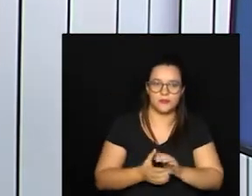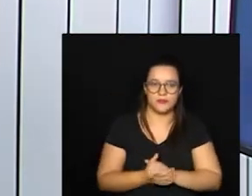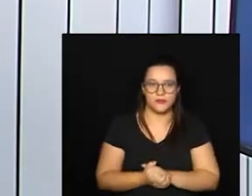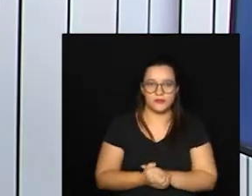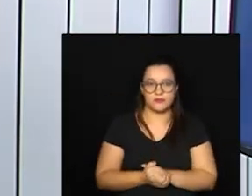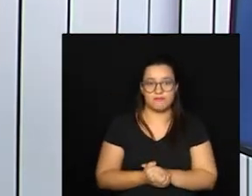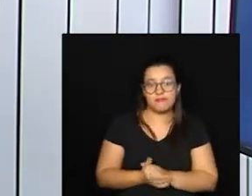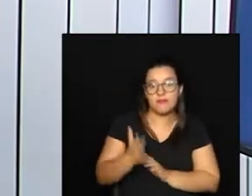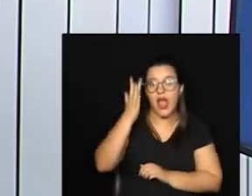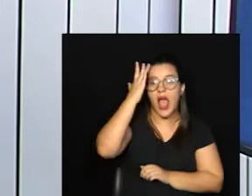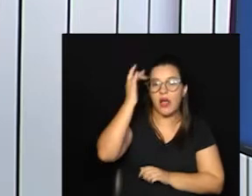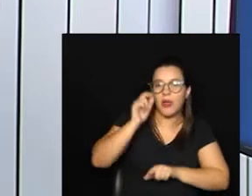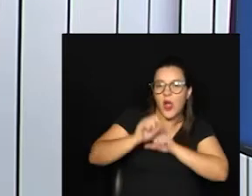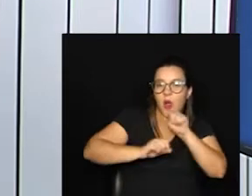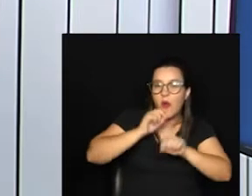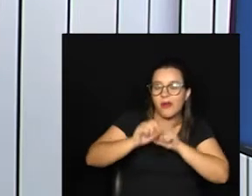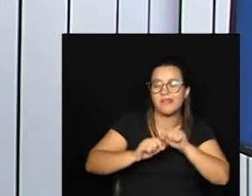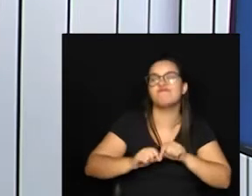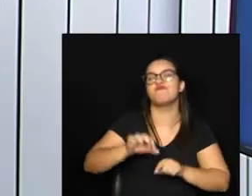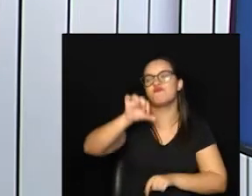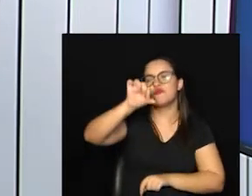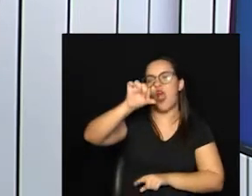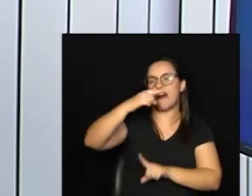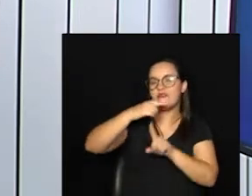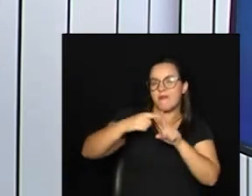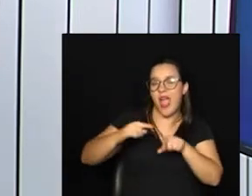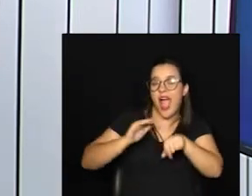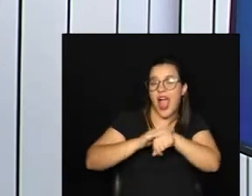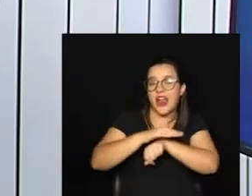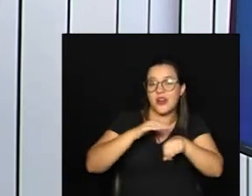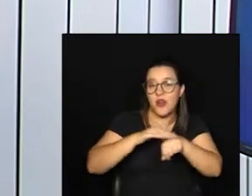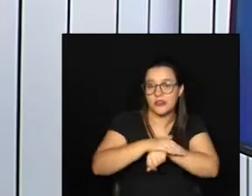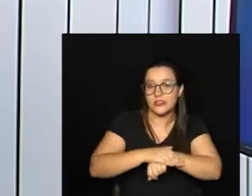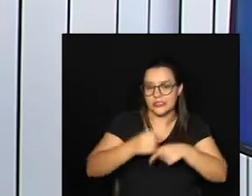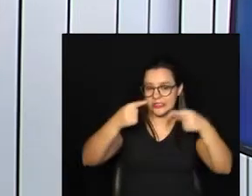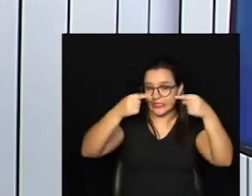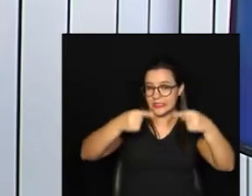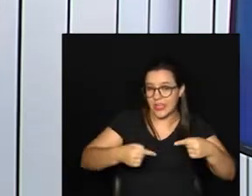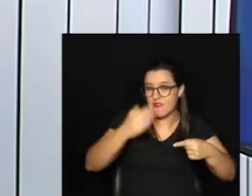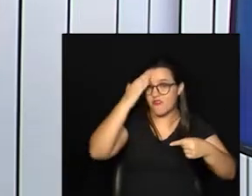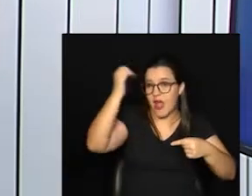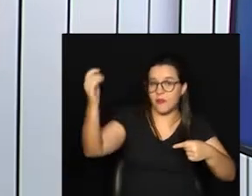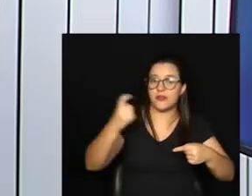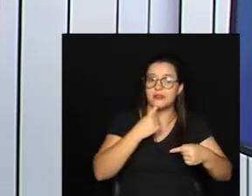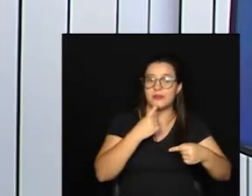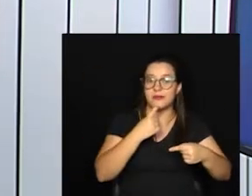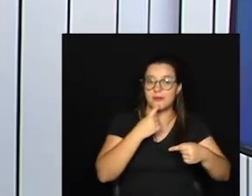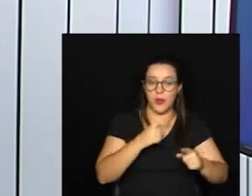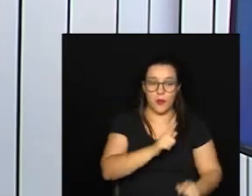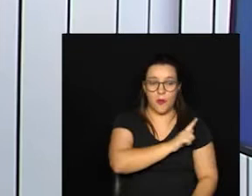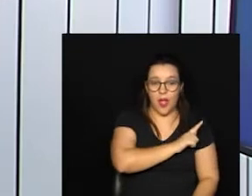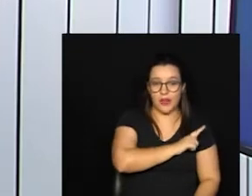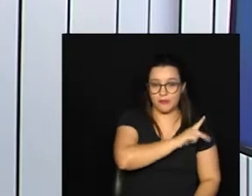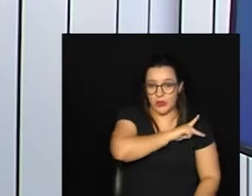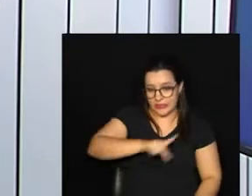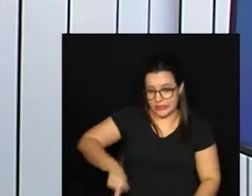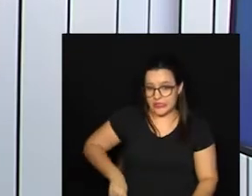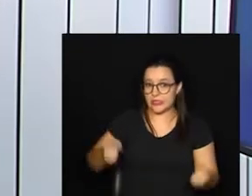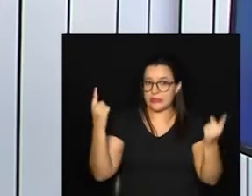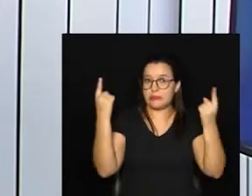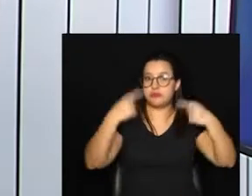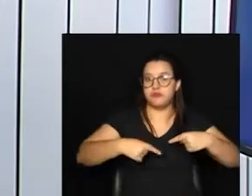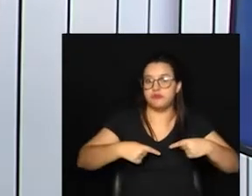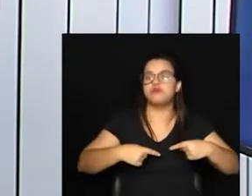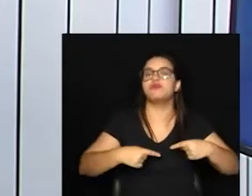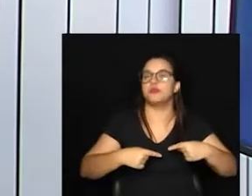E amanhã, 9:30 da noite, tem o Derby Campineiro, Ponte Preta e Guarani, 9:30 da noite, no estádio Moisés